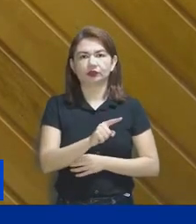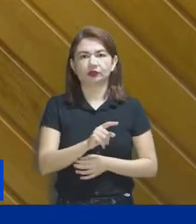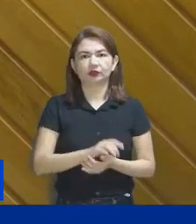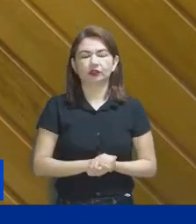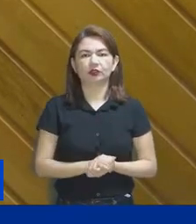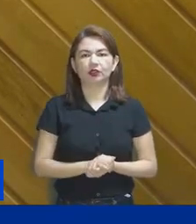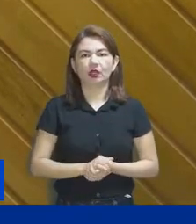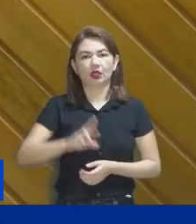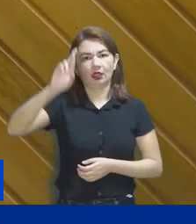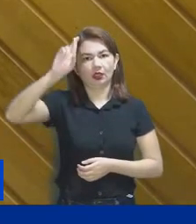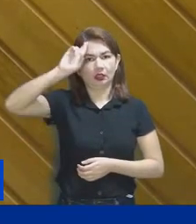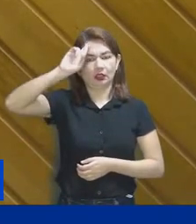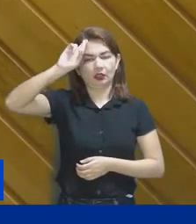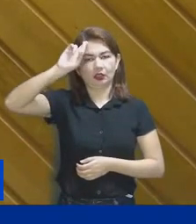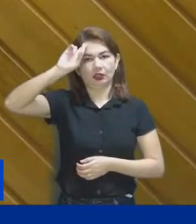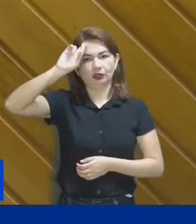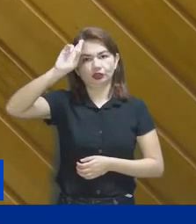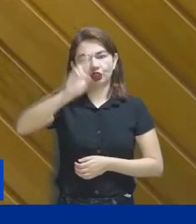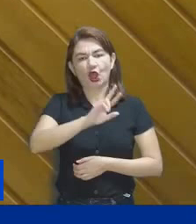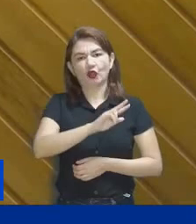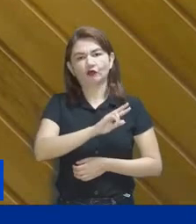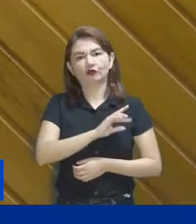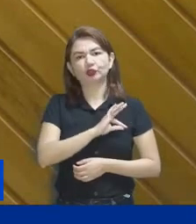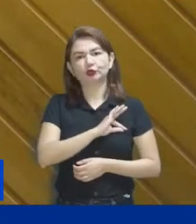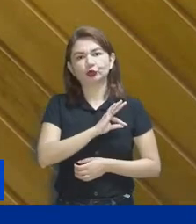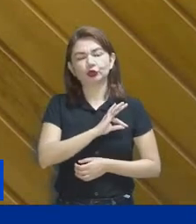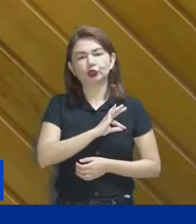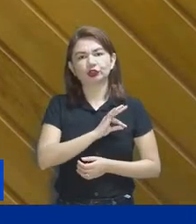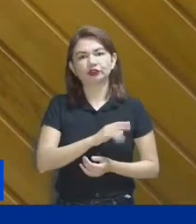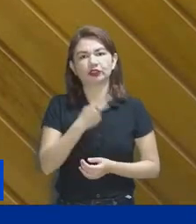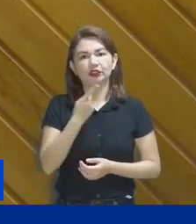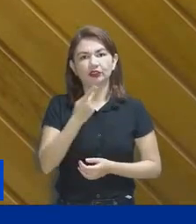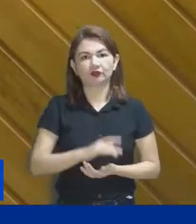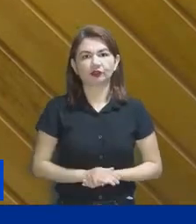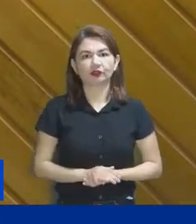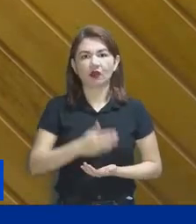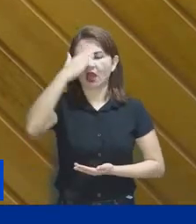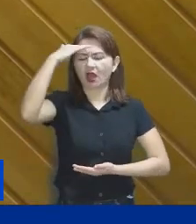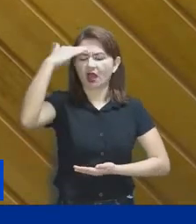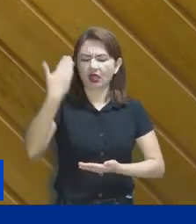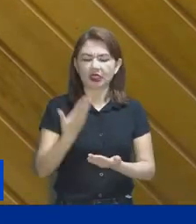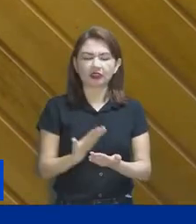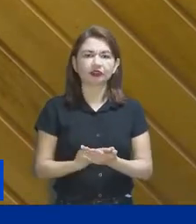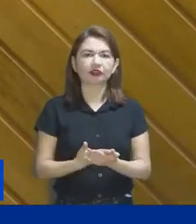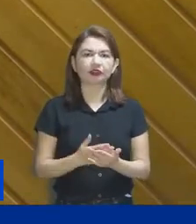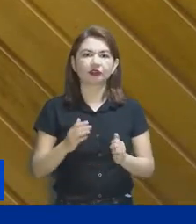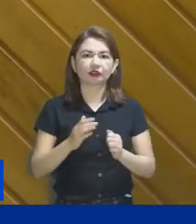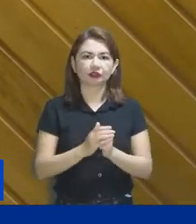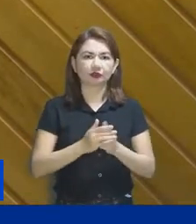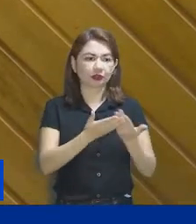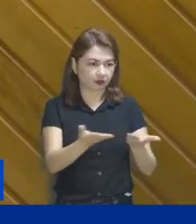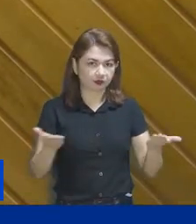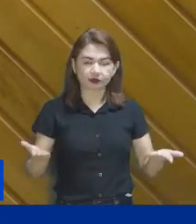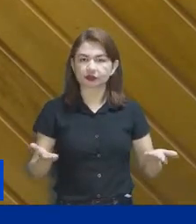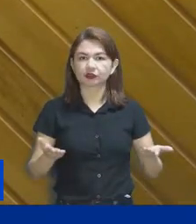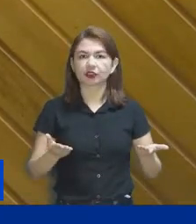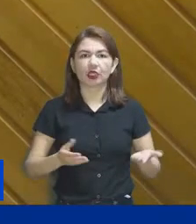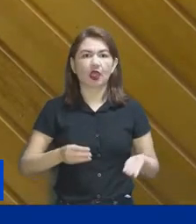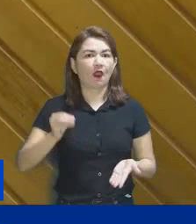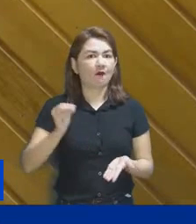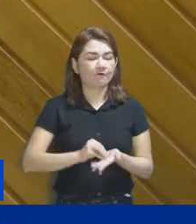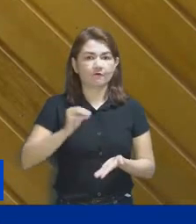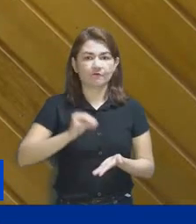que foi ouvido, pelos motivos expostos, e confia que esse tribunal, por total falta de provas e condições